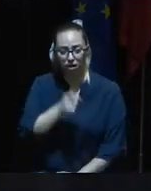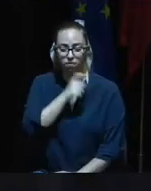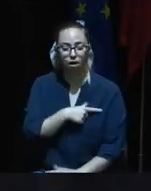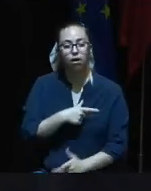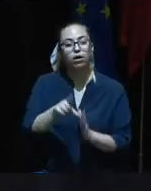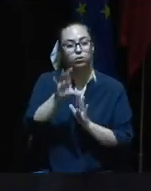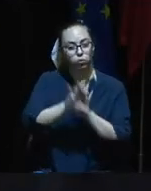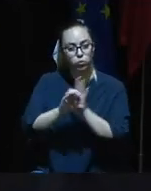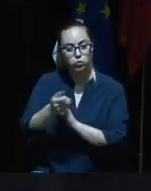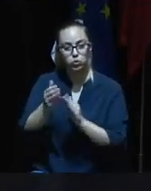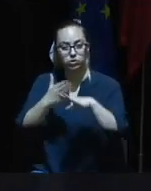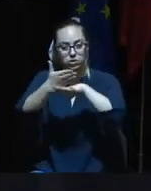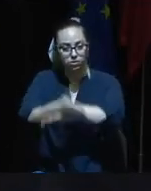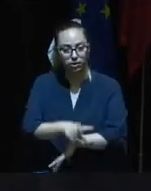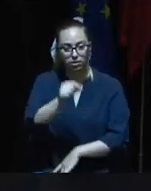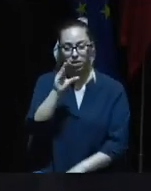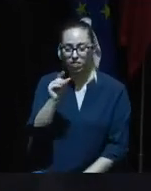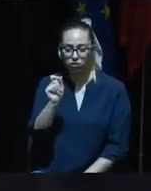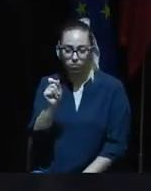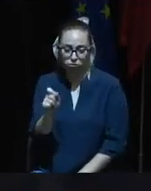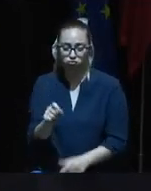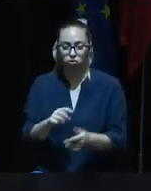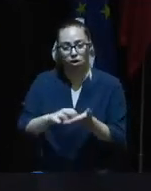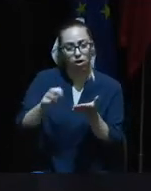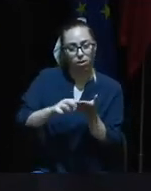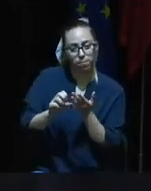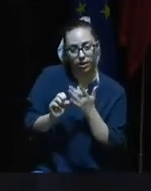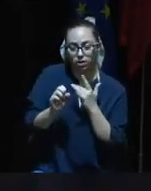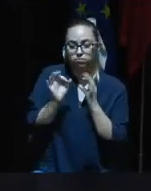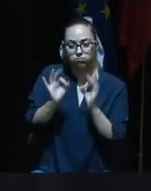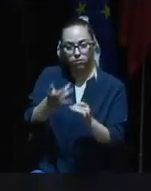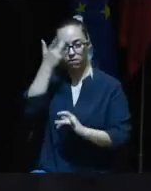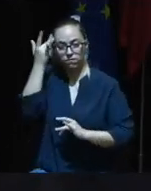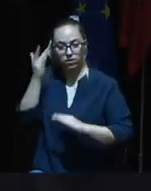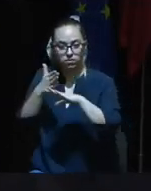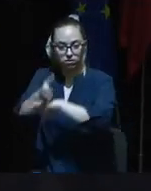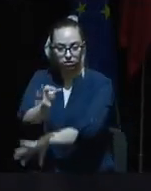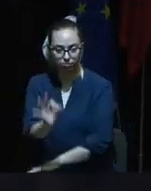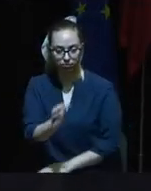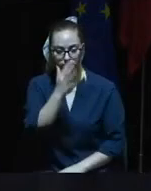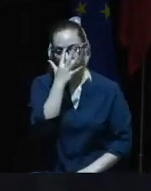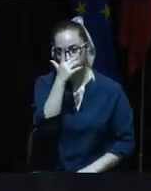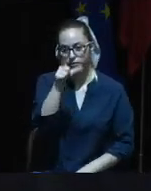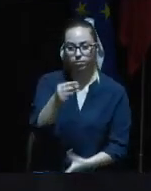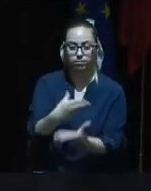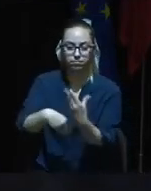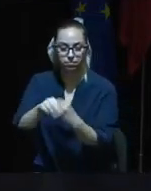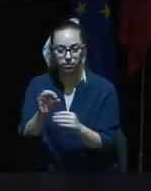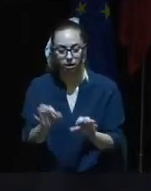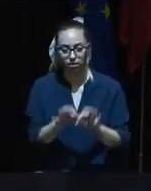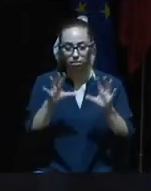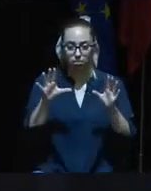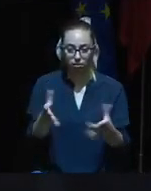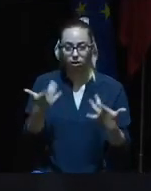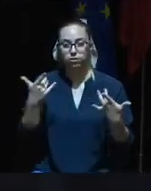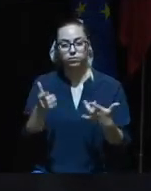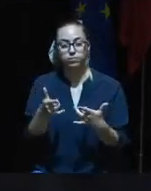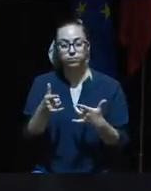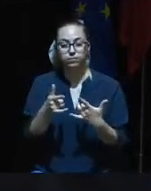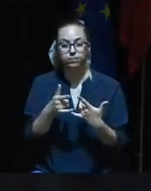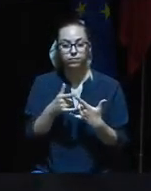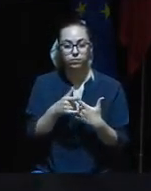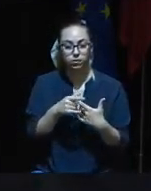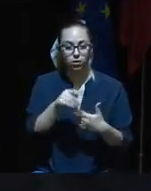de acessibilidade e que estejam a menos de 10 minutos a pé de uma caminhada E além disso também à Semelhança do que é feito com